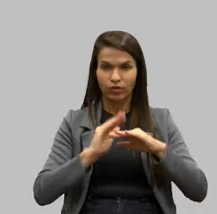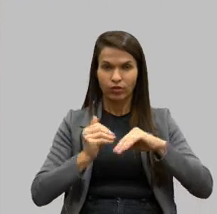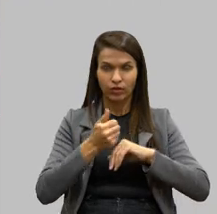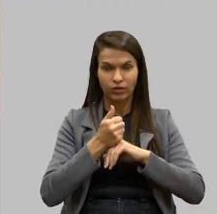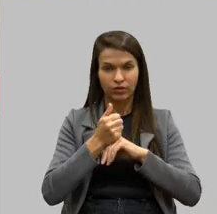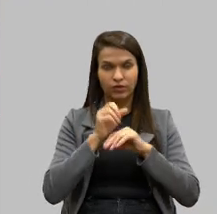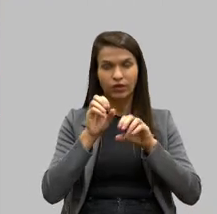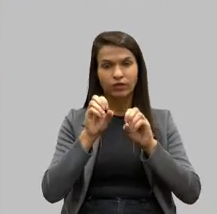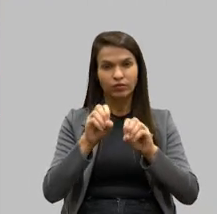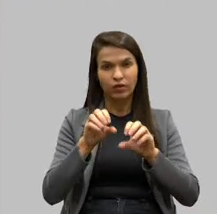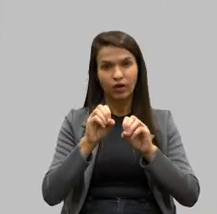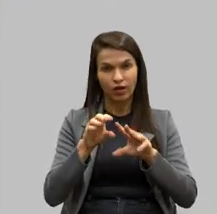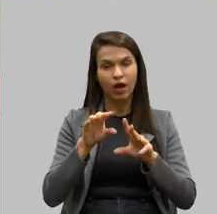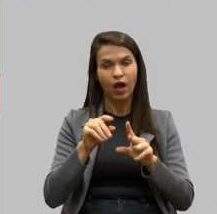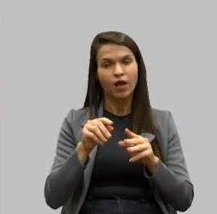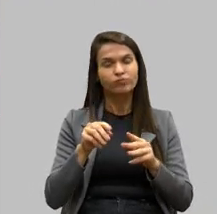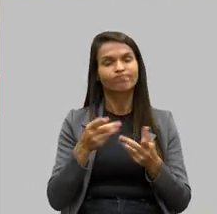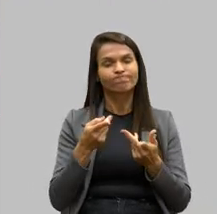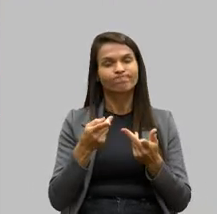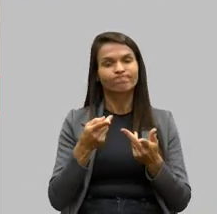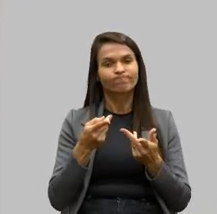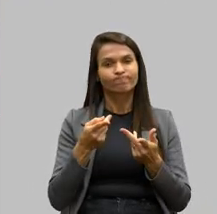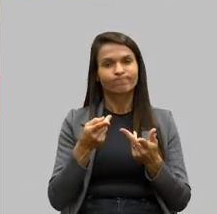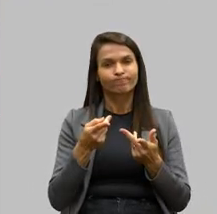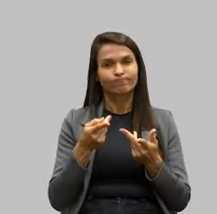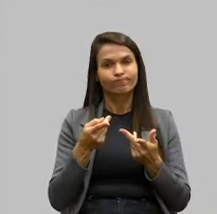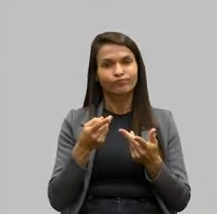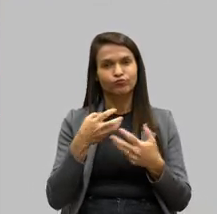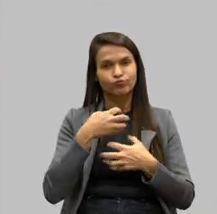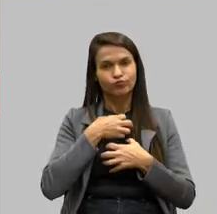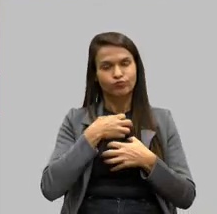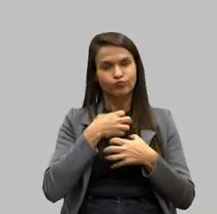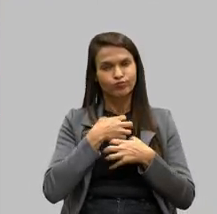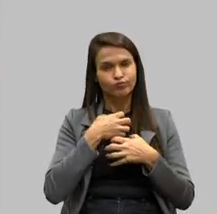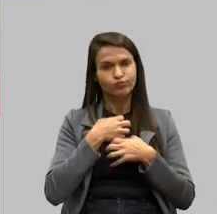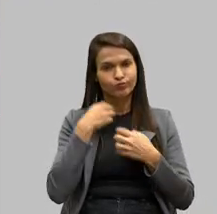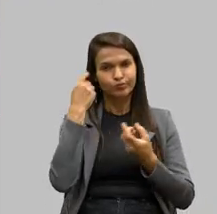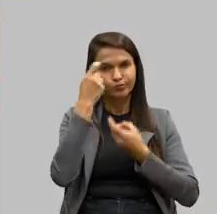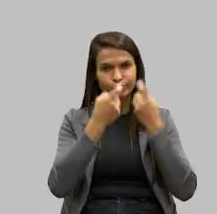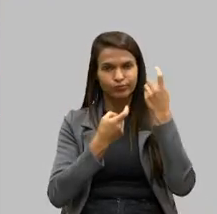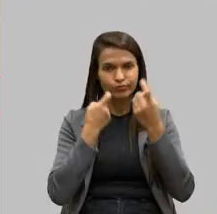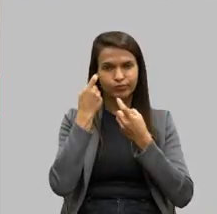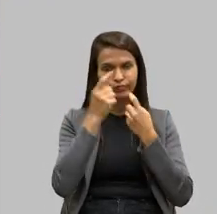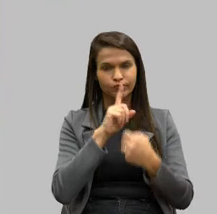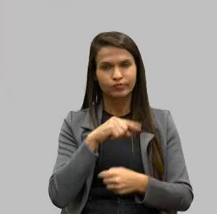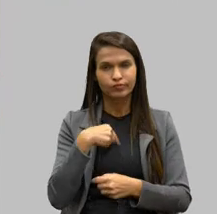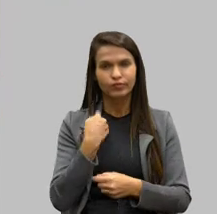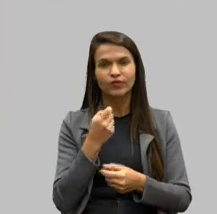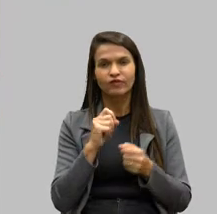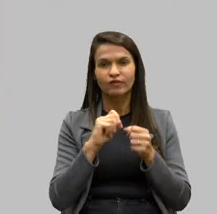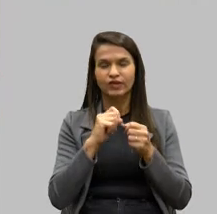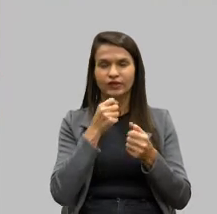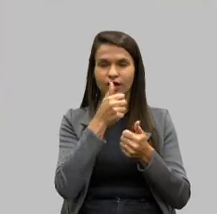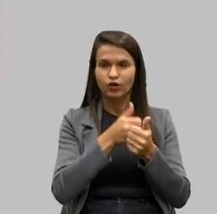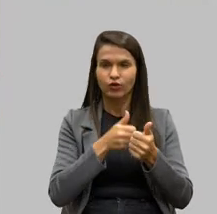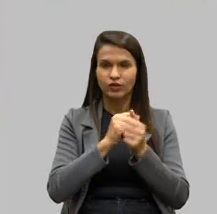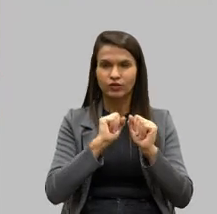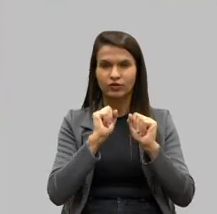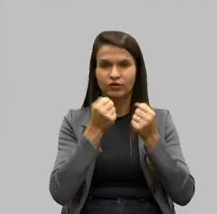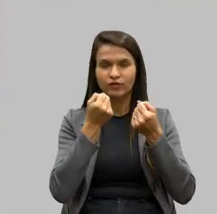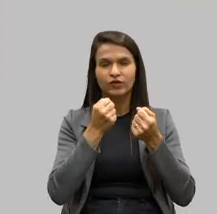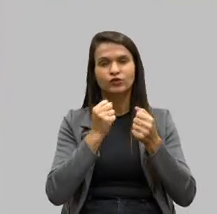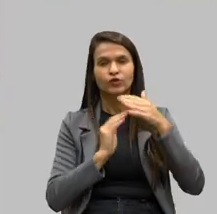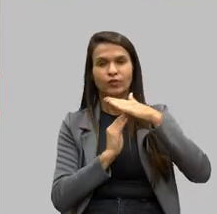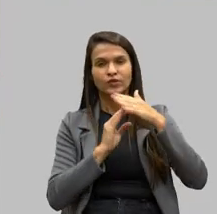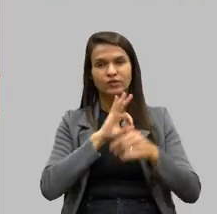e isso é um motivo de grande preocupação para a gente que faz a luta em defesa do piso salarial